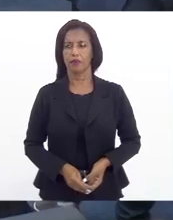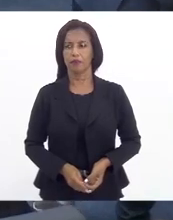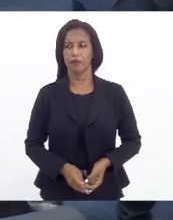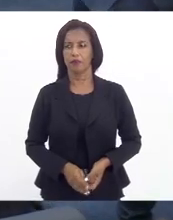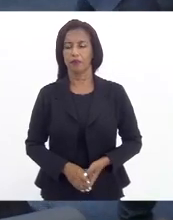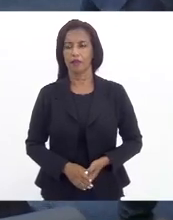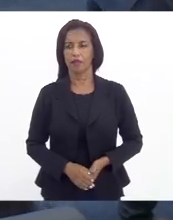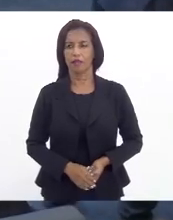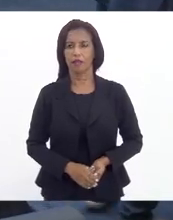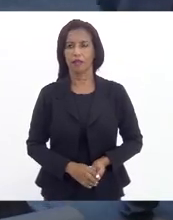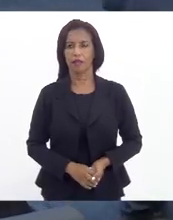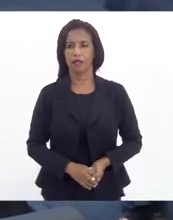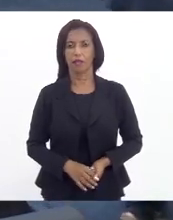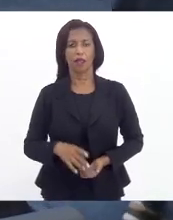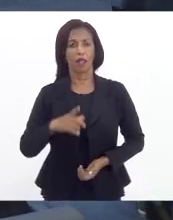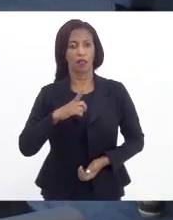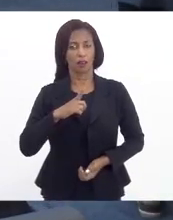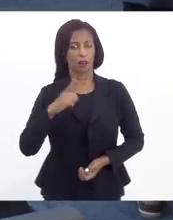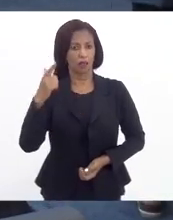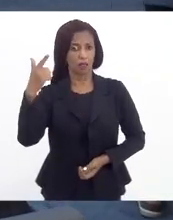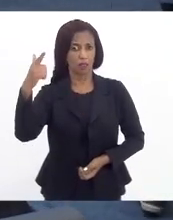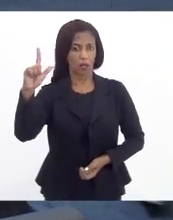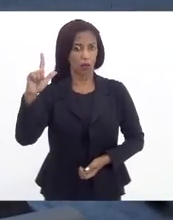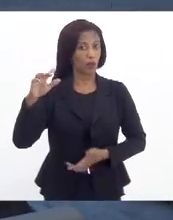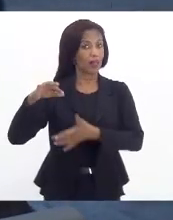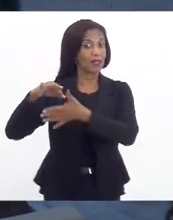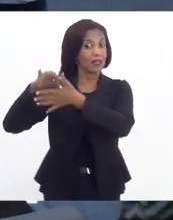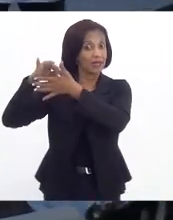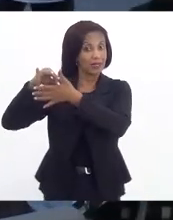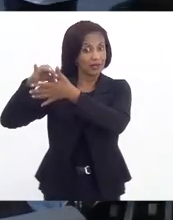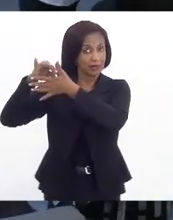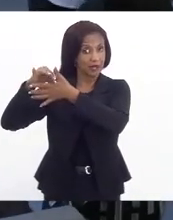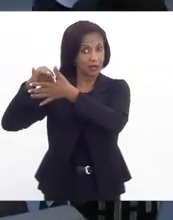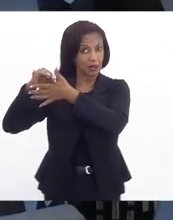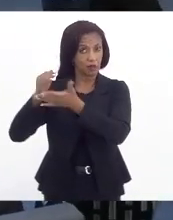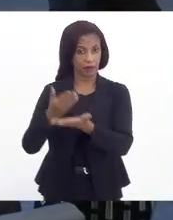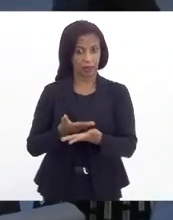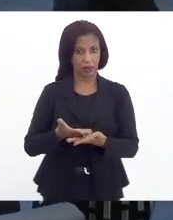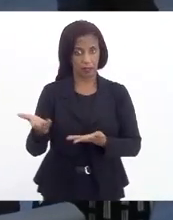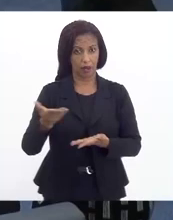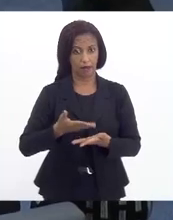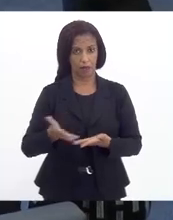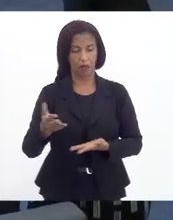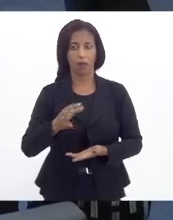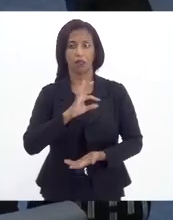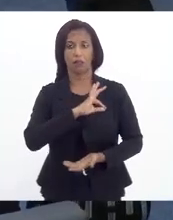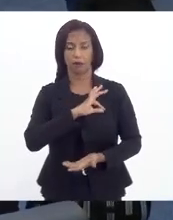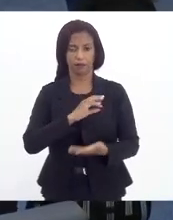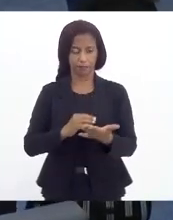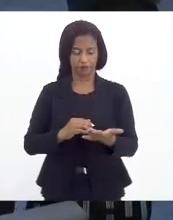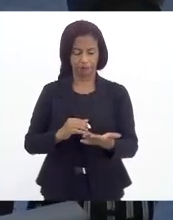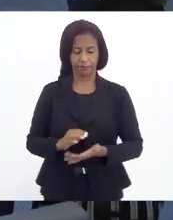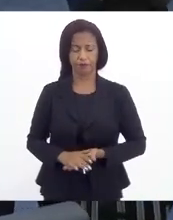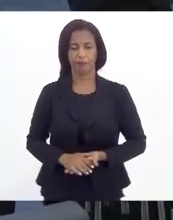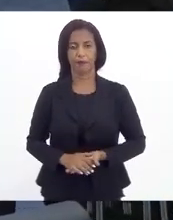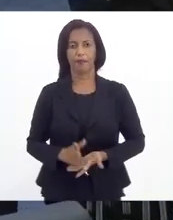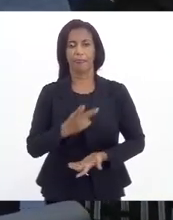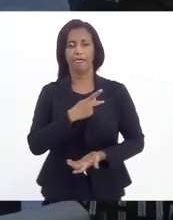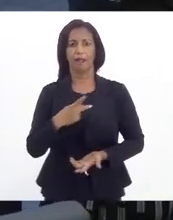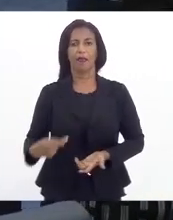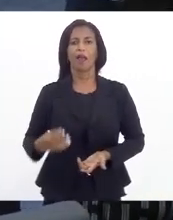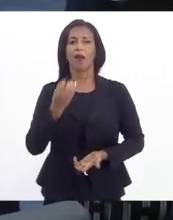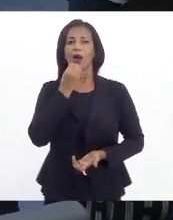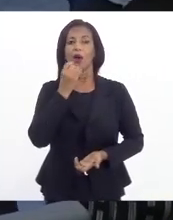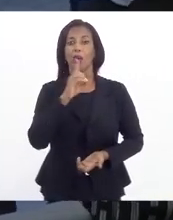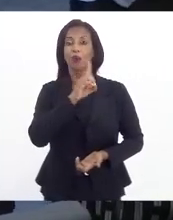Quero saber se há algum outro líder para encaminhar. Deputada Marta, por favor. Presidente, bom dia a